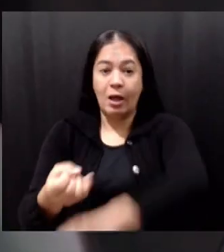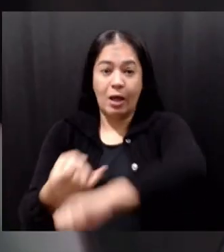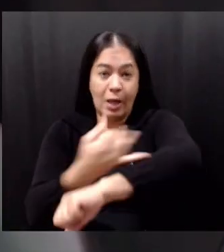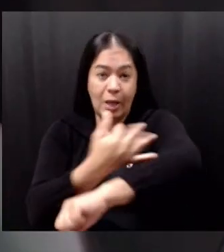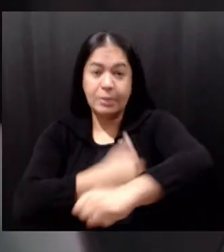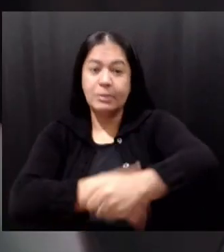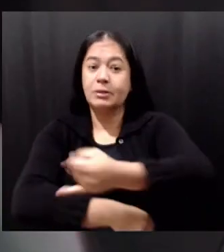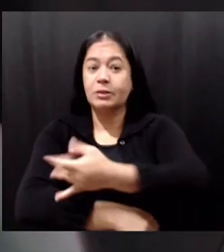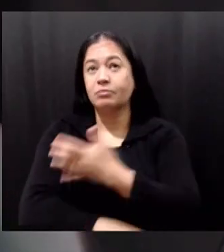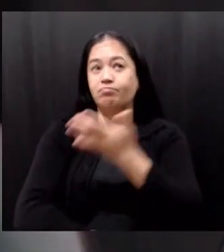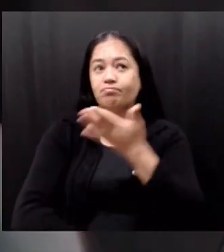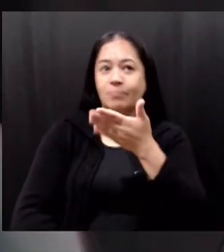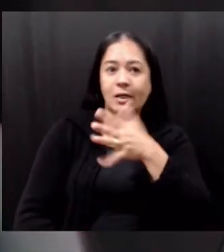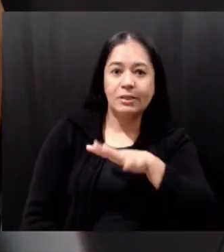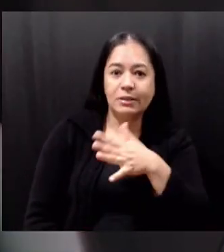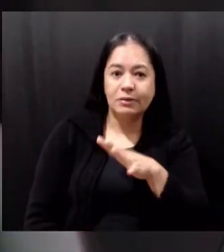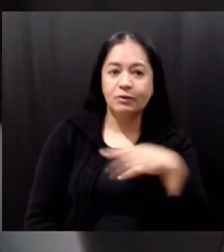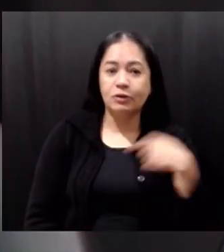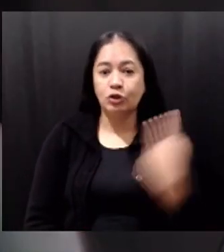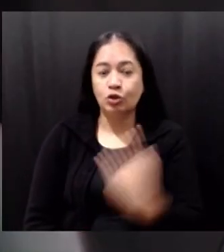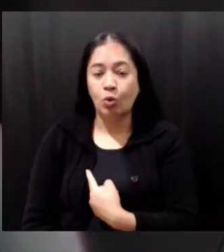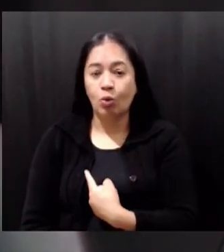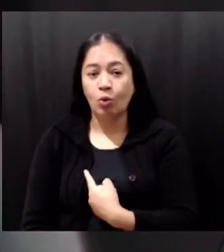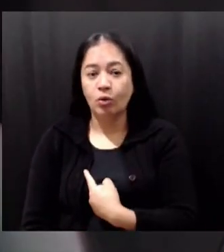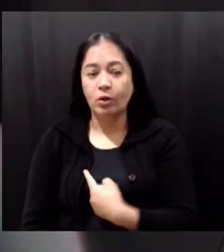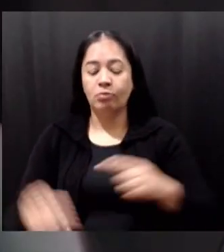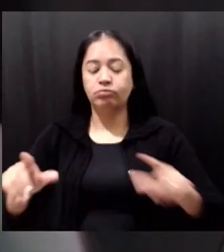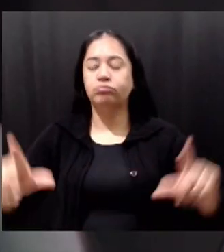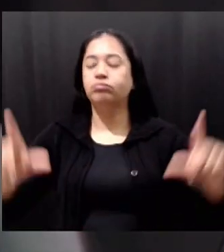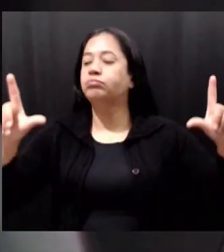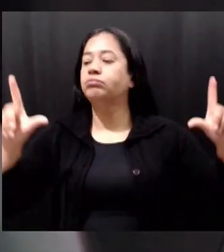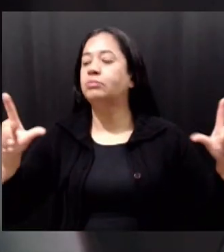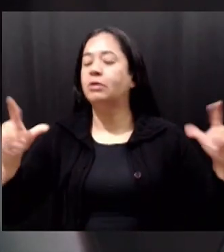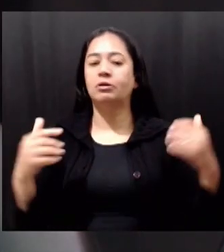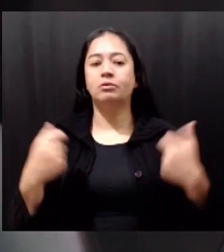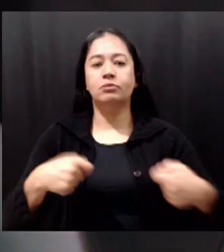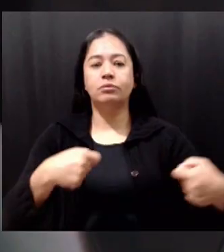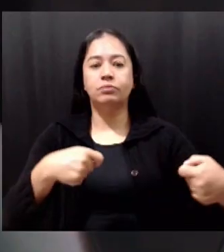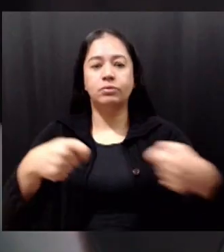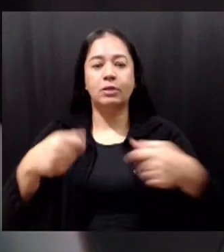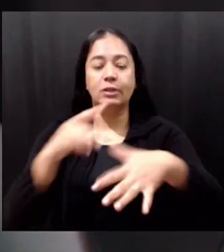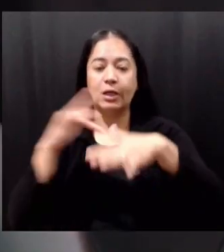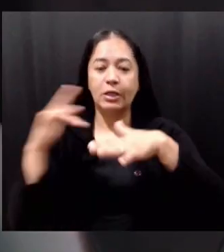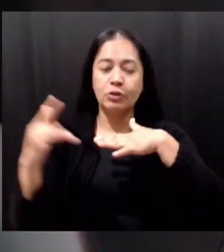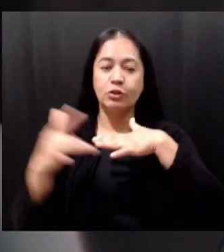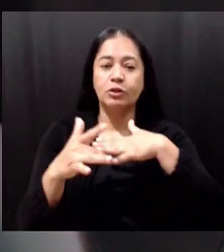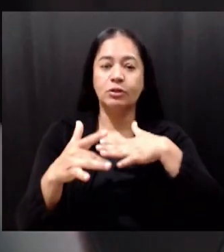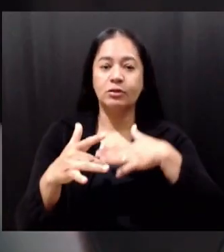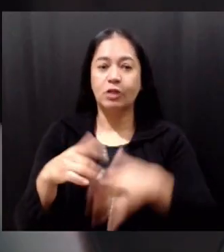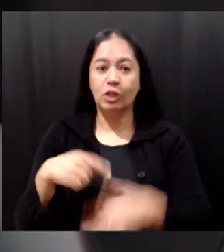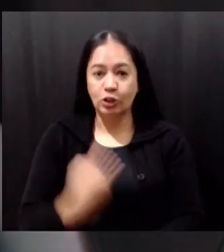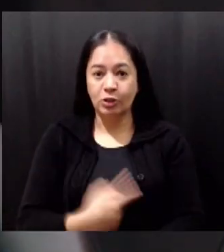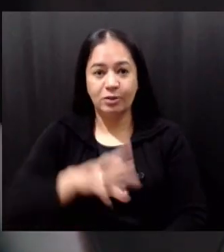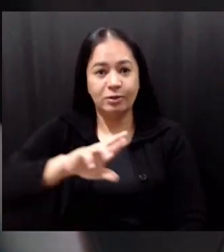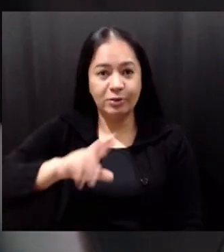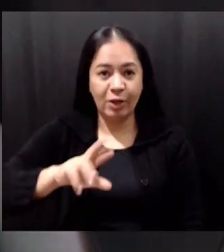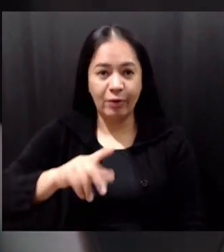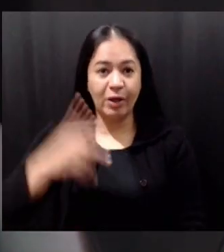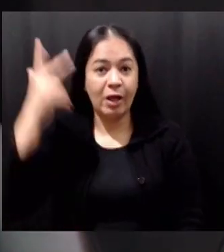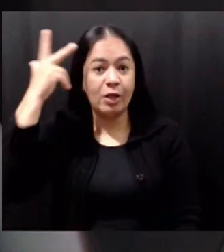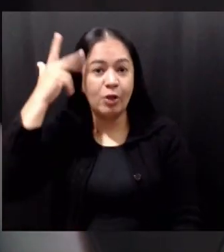vezes a gente é exposto a demandas ali na rede social que não são nossas. E é natural que